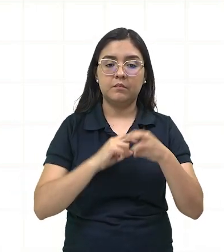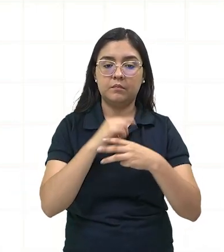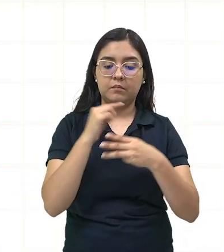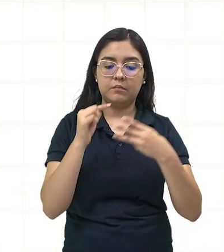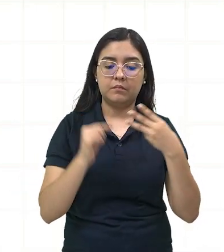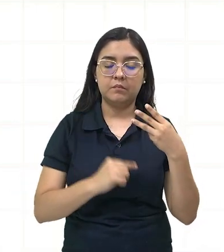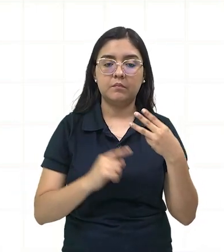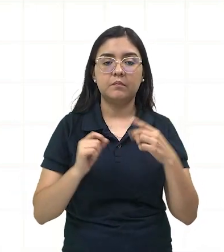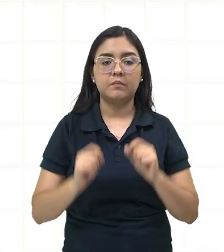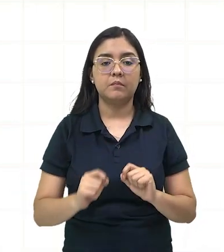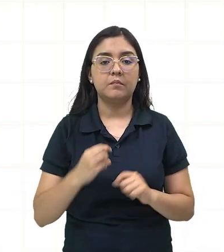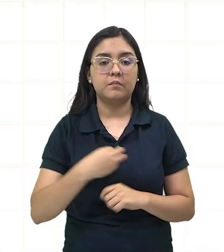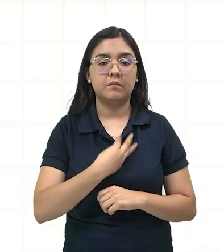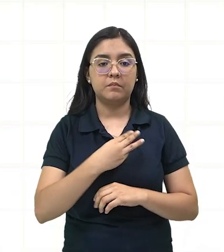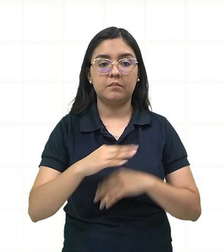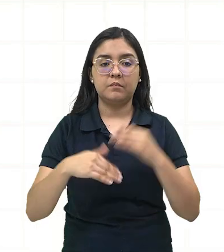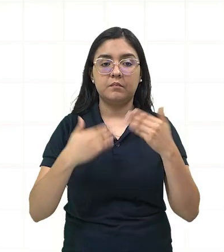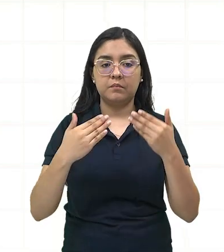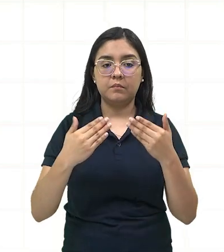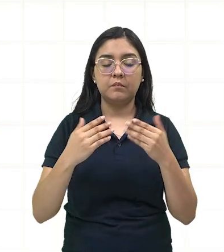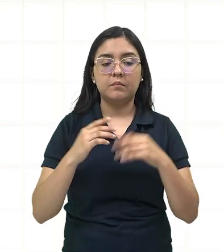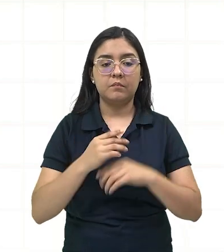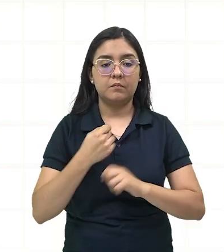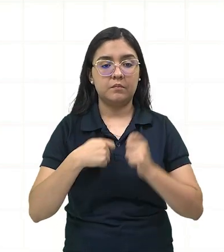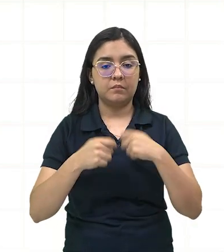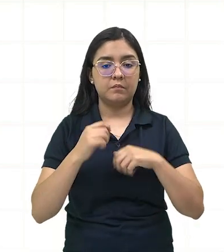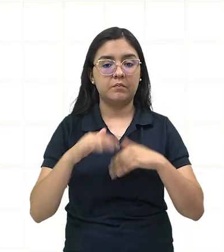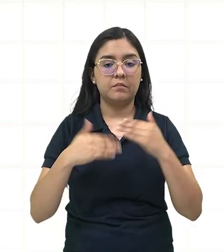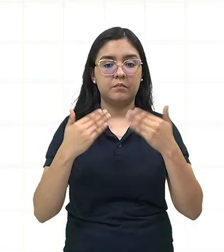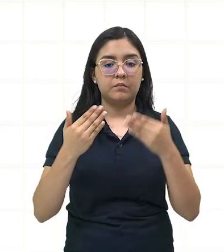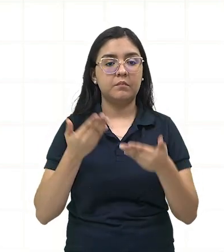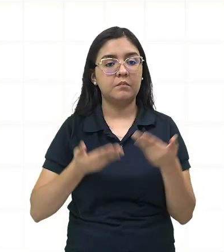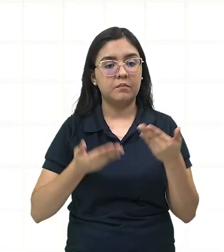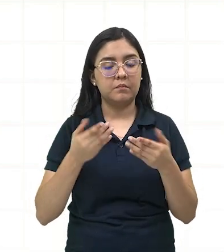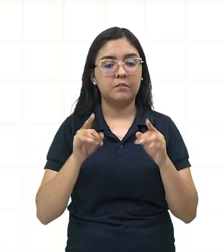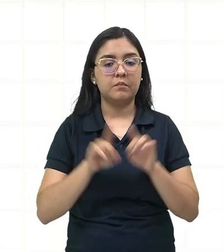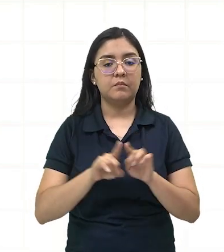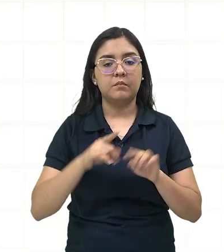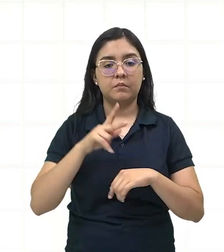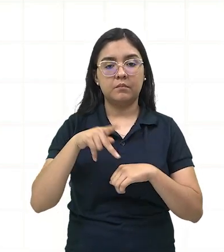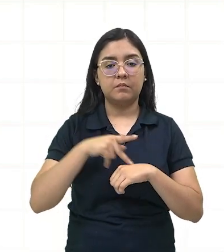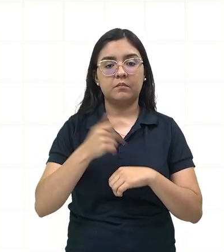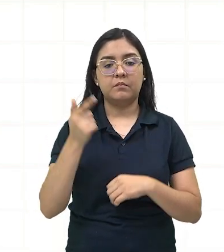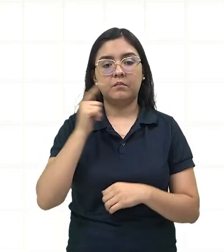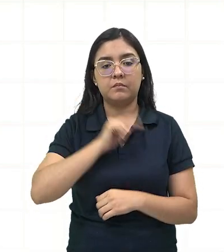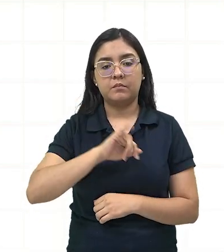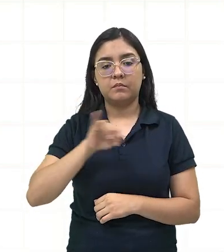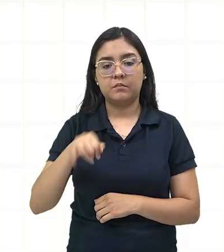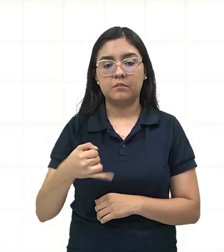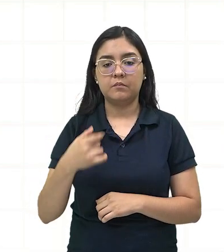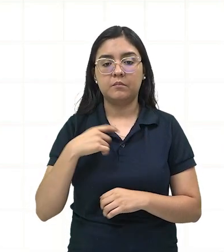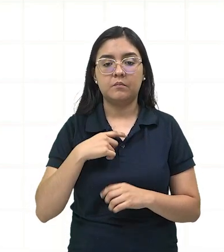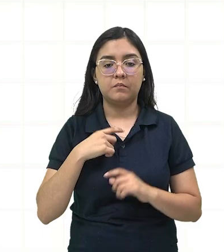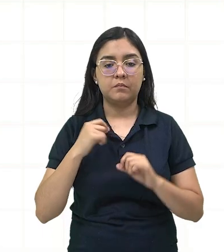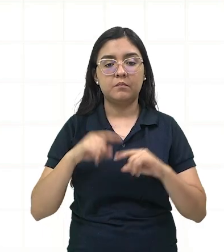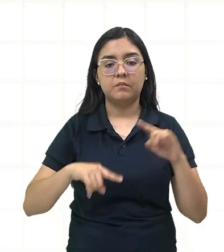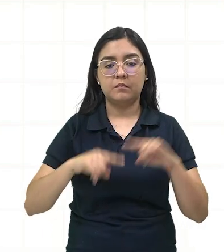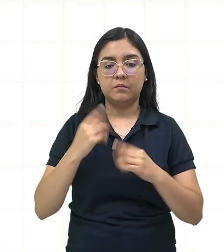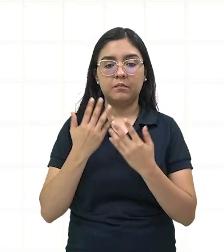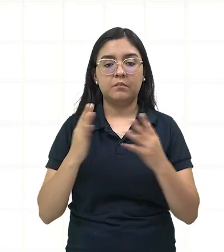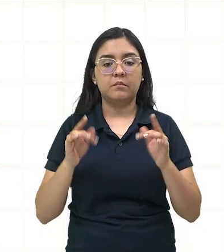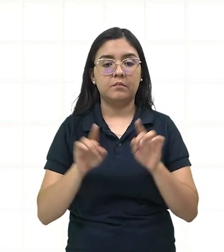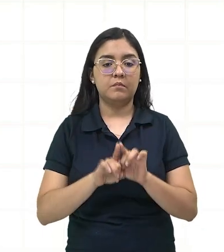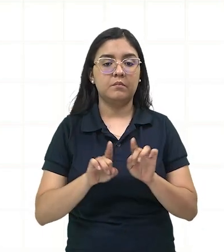tem uma das economias mais desenvolvidas e equilibradas do mundo. O país consegue aproveitar muito bem seus recursos naturais, tem uma